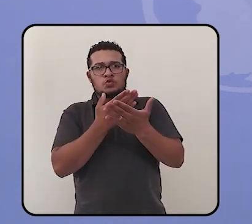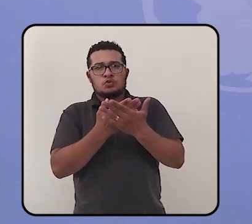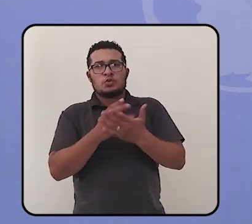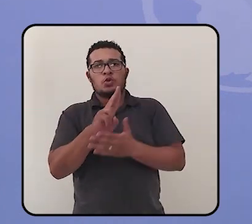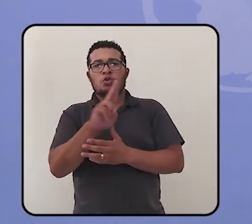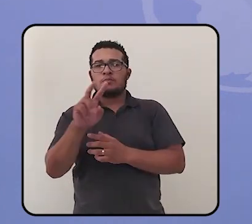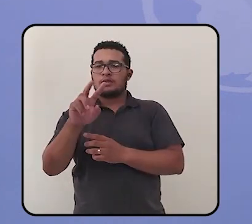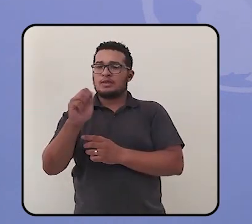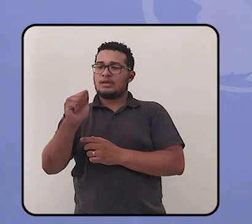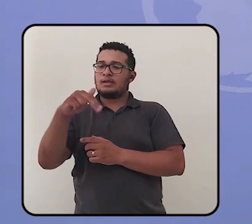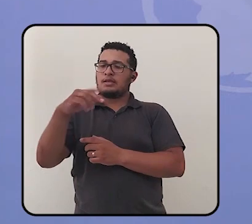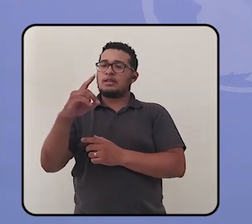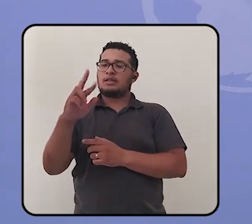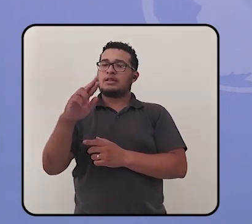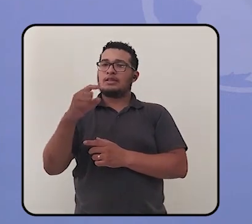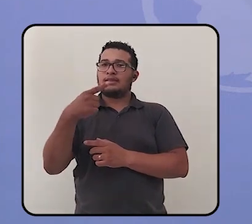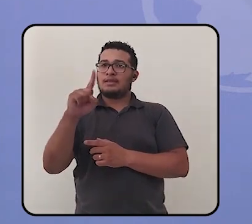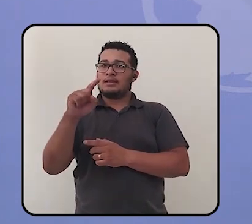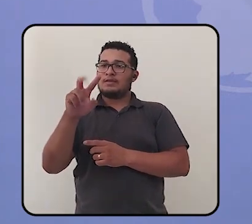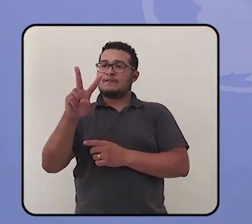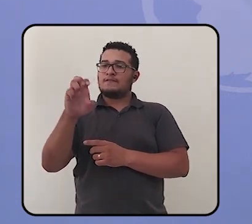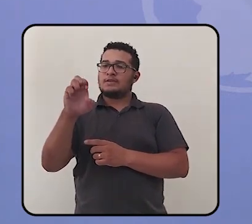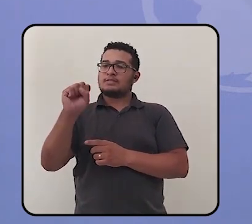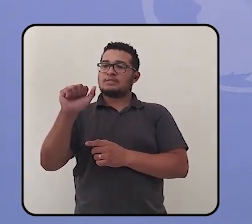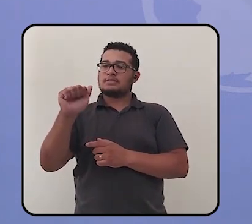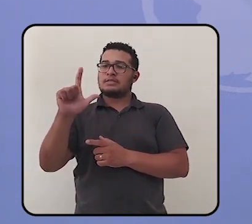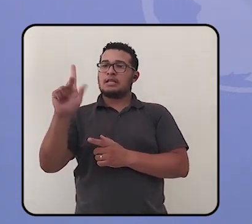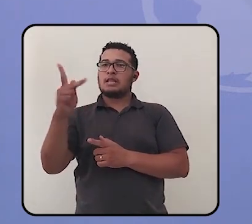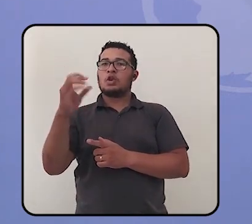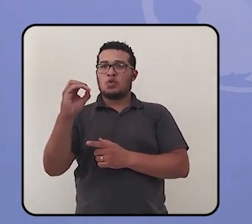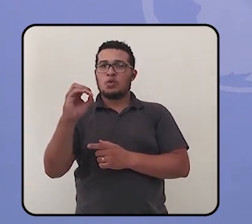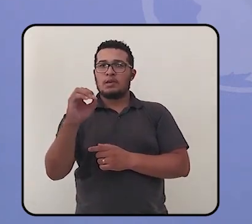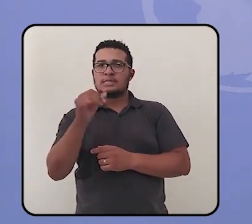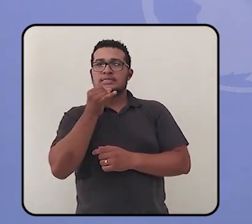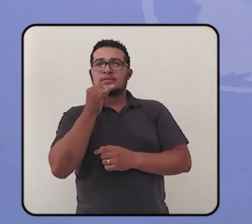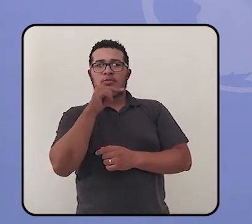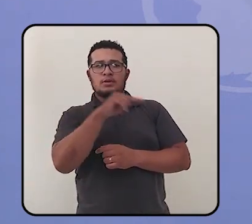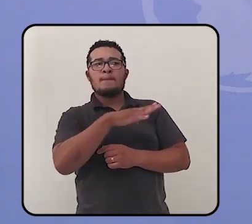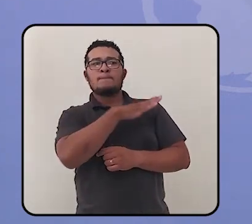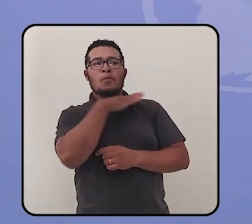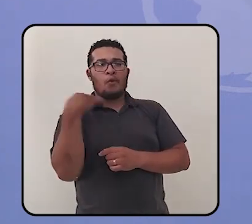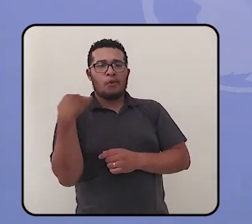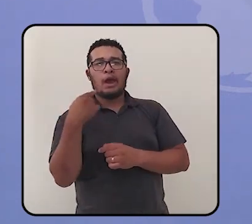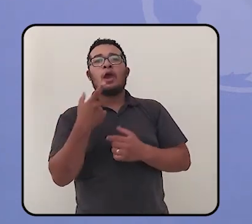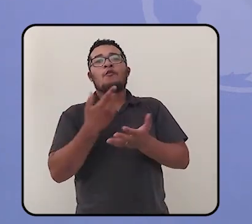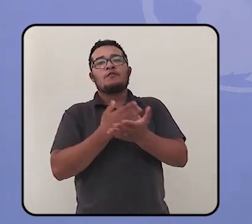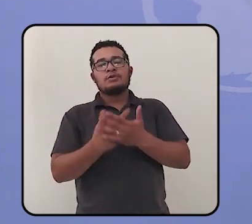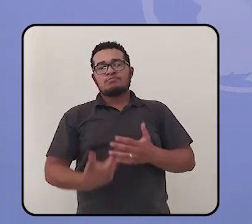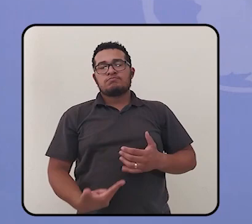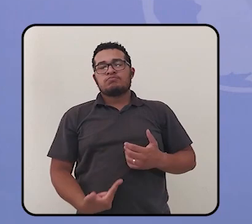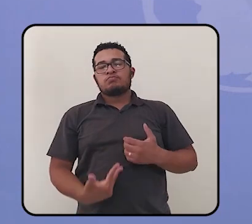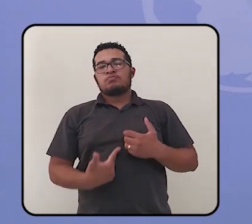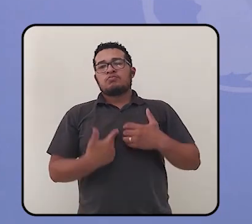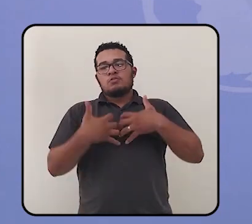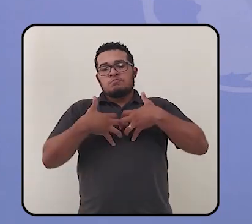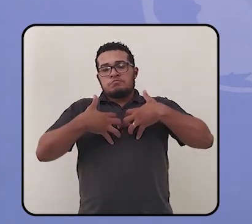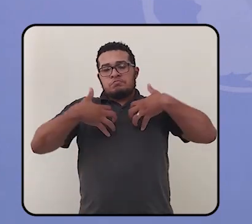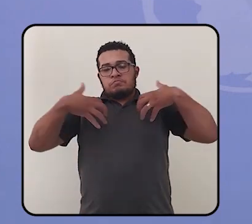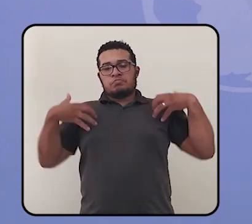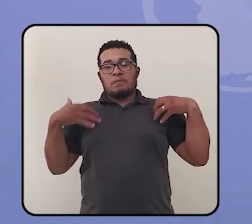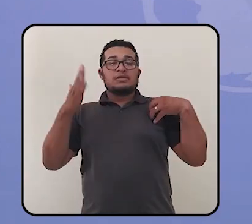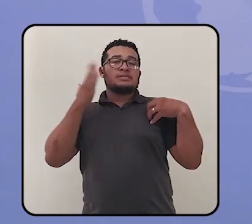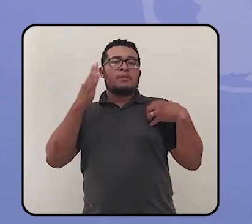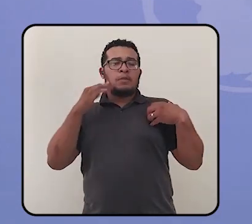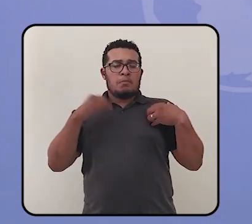corpos andré vesálio os homens morriam e eles começaram a vir para estudar a causa que levou o álbum que daquele homem